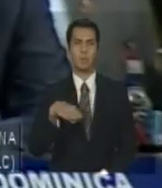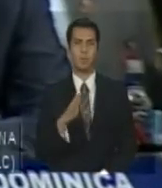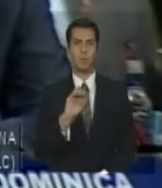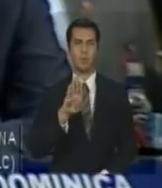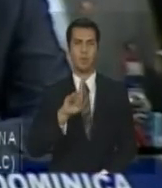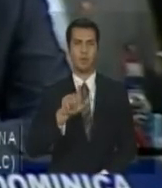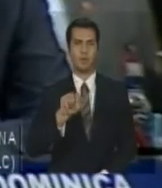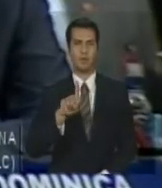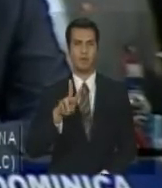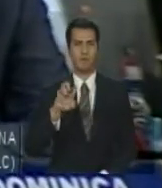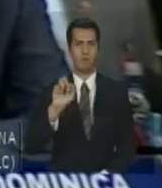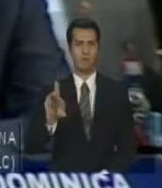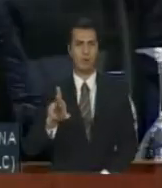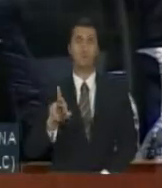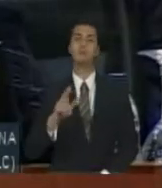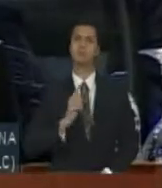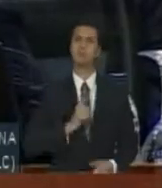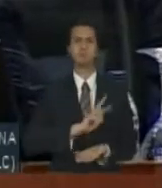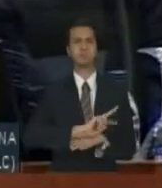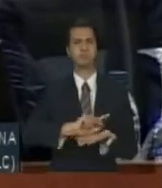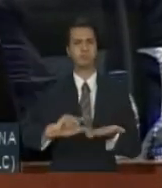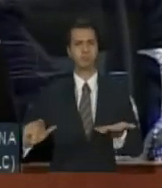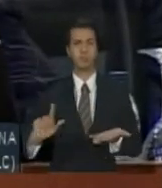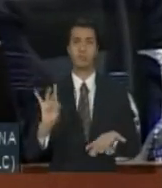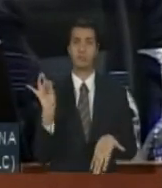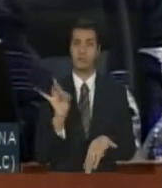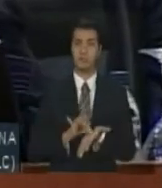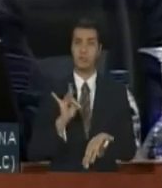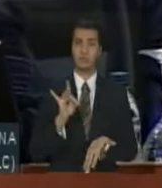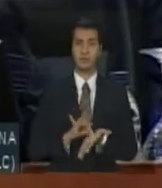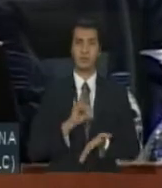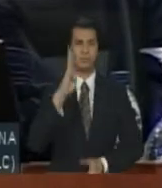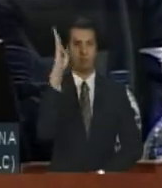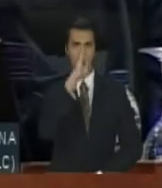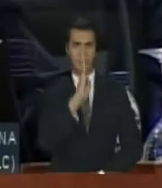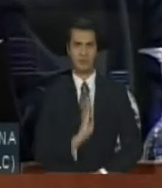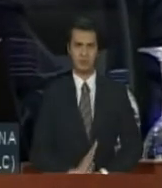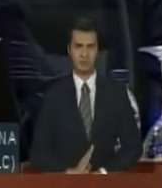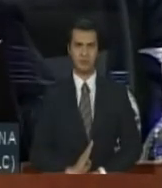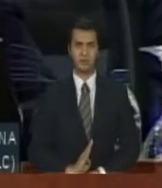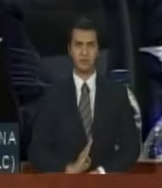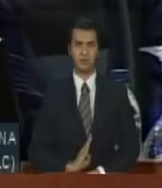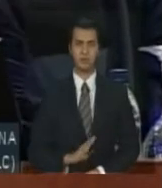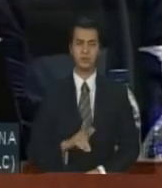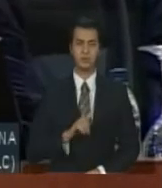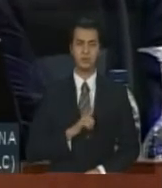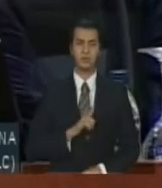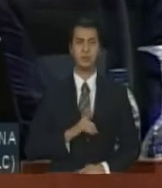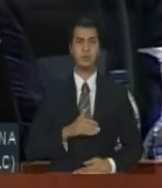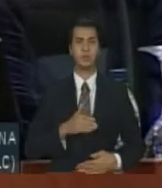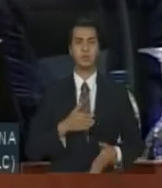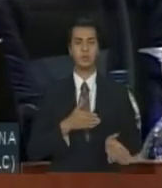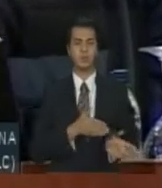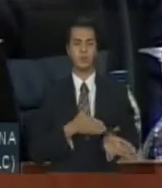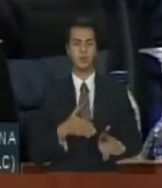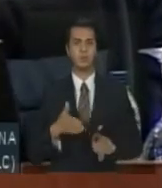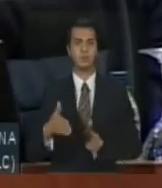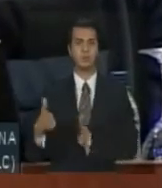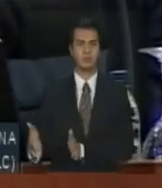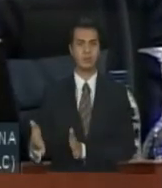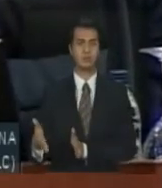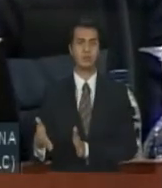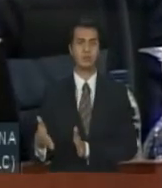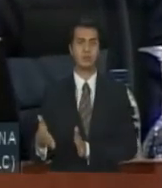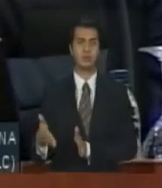verdade que o Brasil teve um processo que correu, de uma